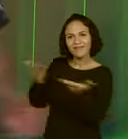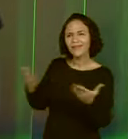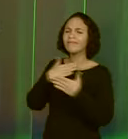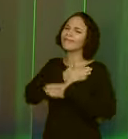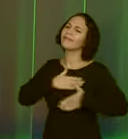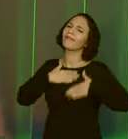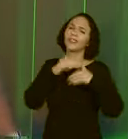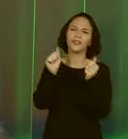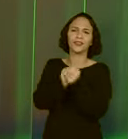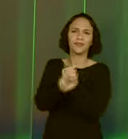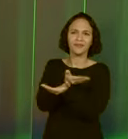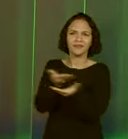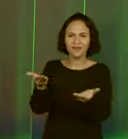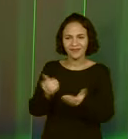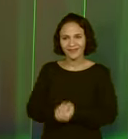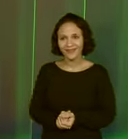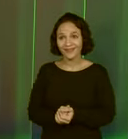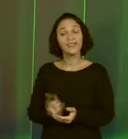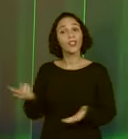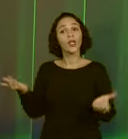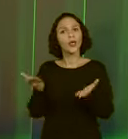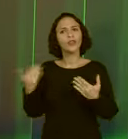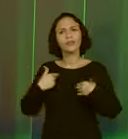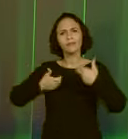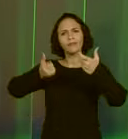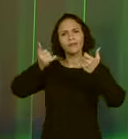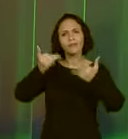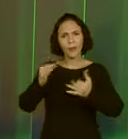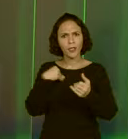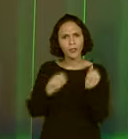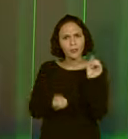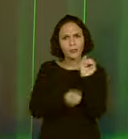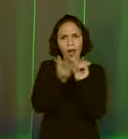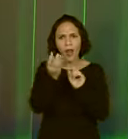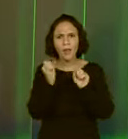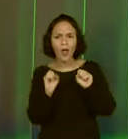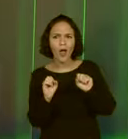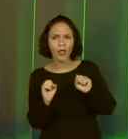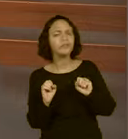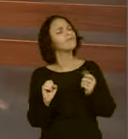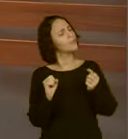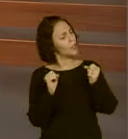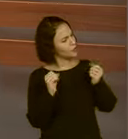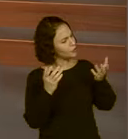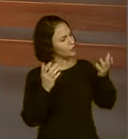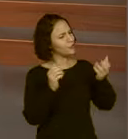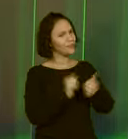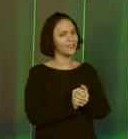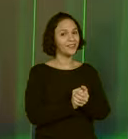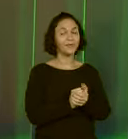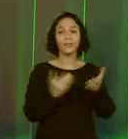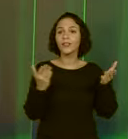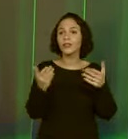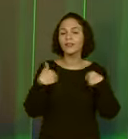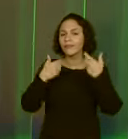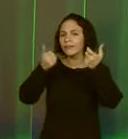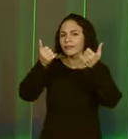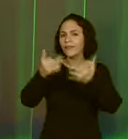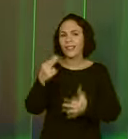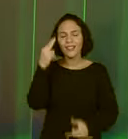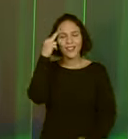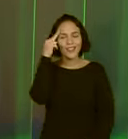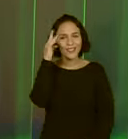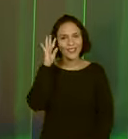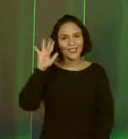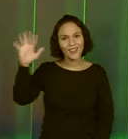estar aqui com vocês. E hoje nós vamos falar, posso dar um spoiler, professora? Pode. Hoje vamos falar sobre